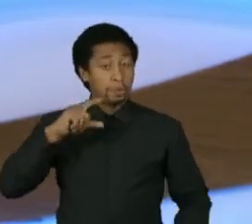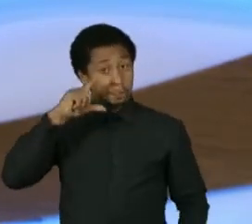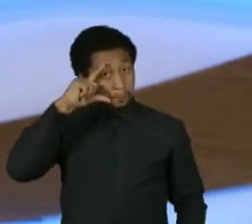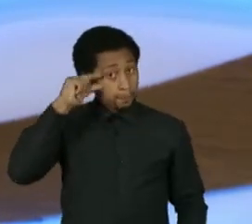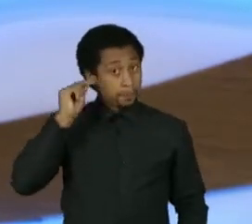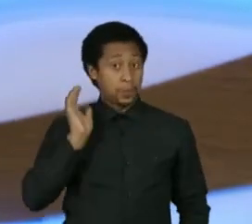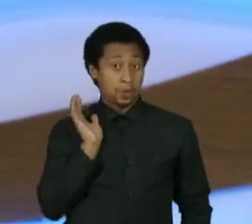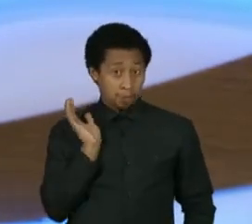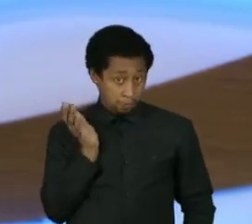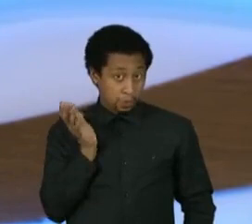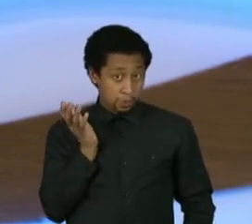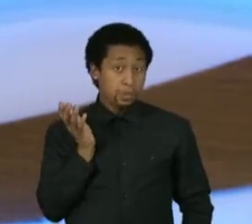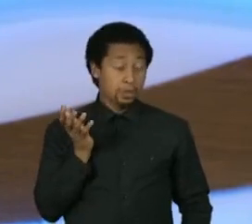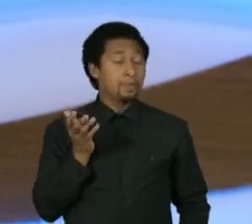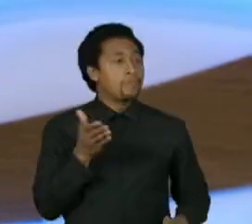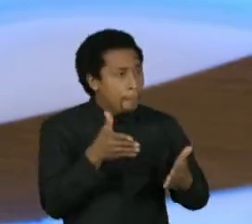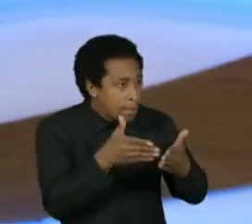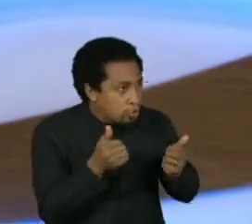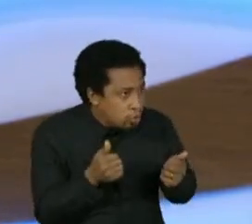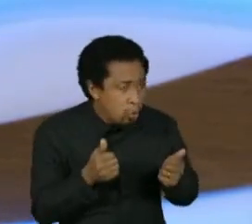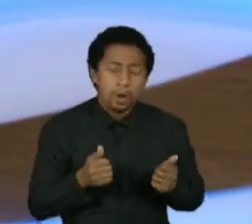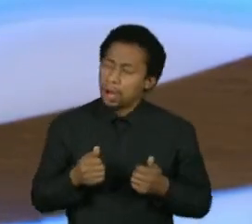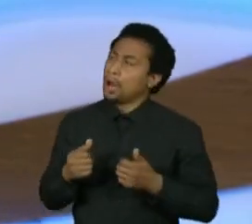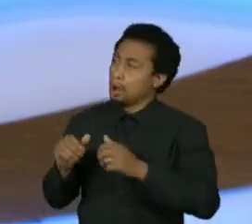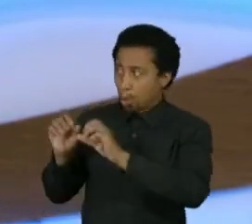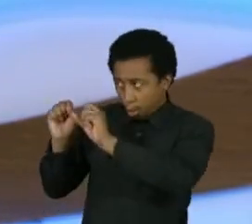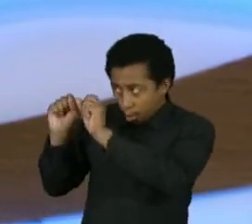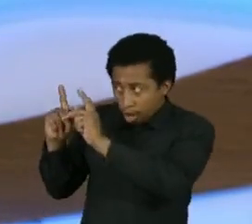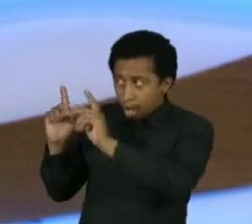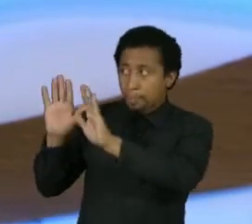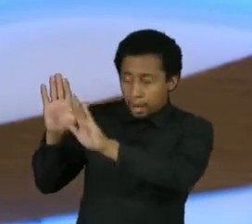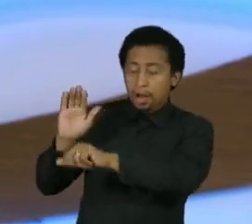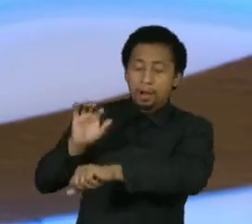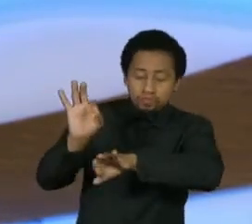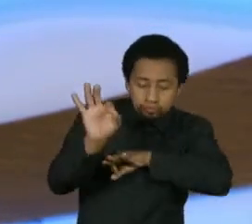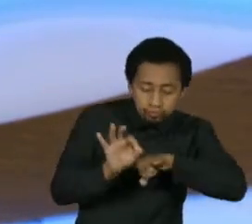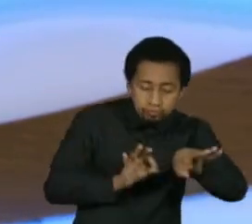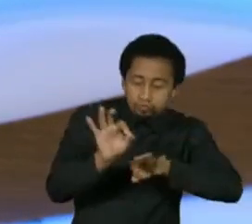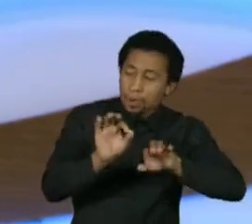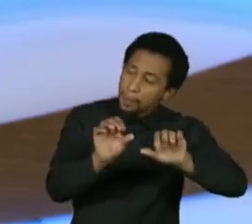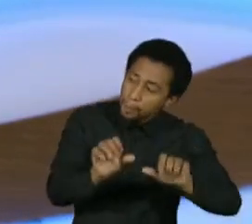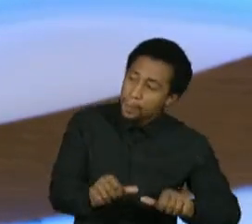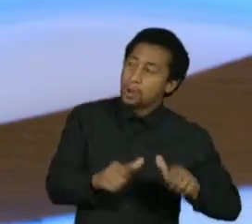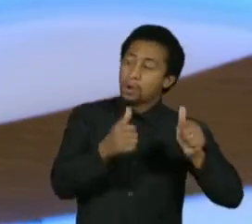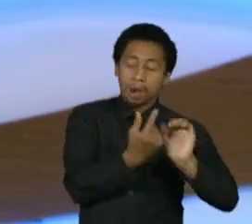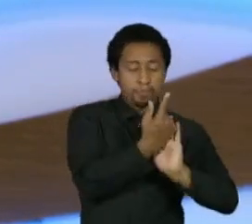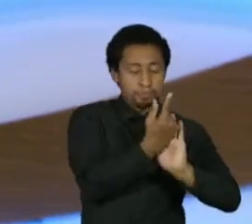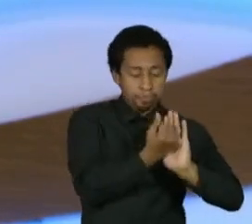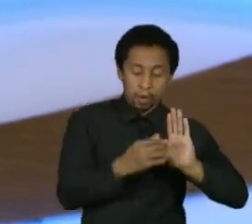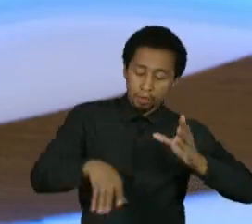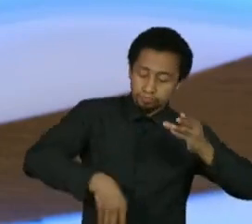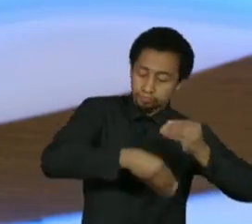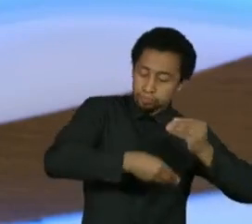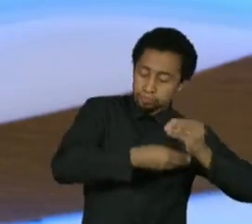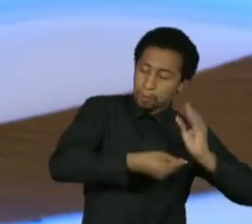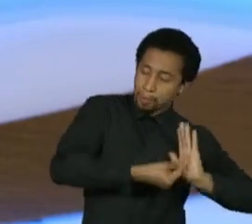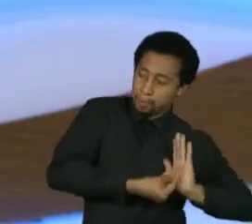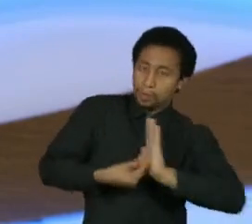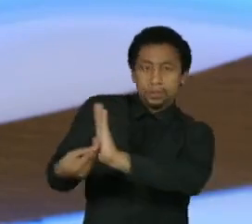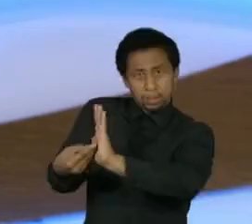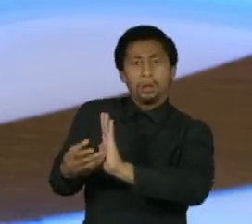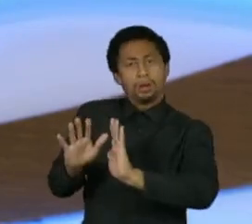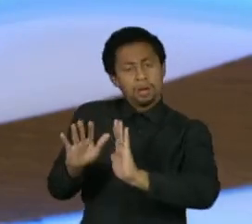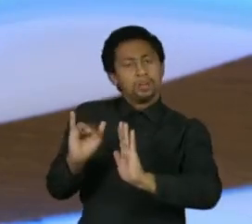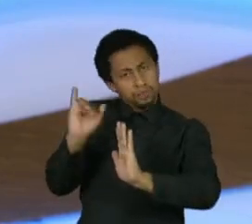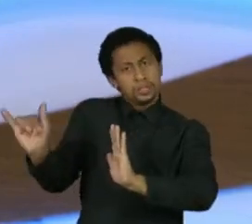nós faríamos o aprimoramento dos mecanismos, inclusive de aferição por parte das emendas de relator, do antecedente em relação a isso,